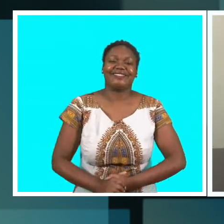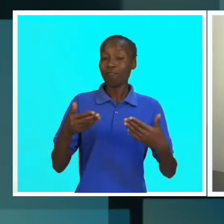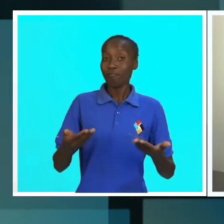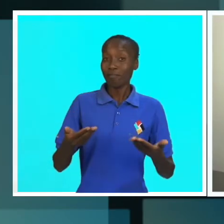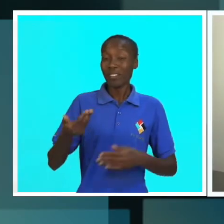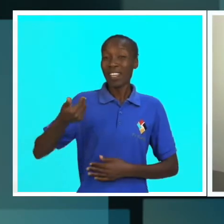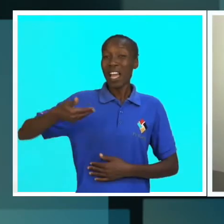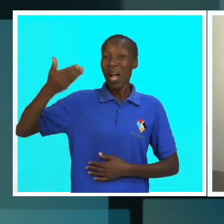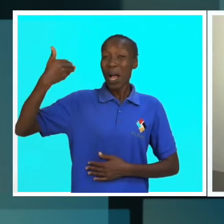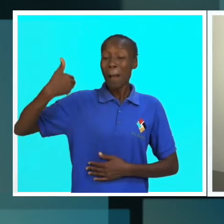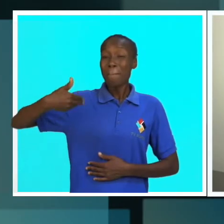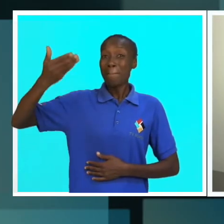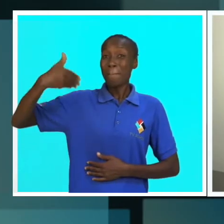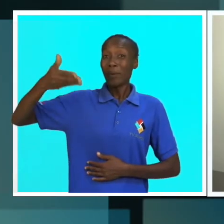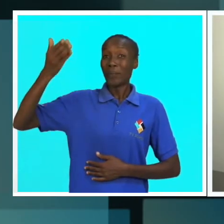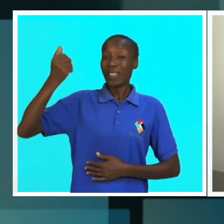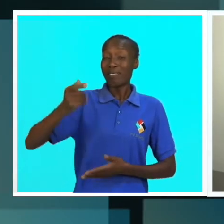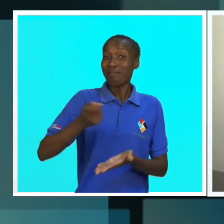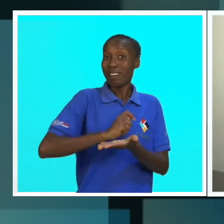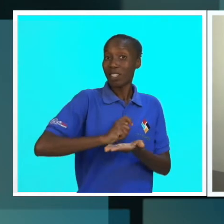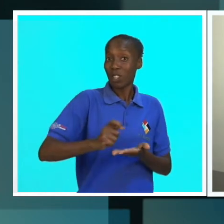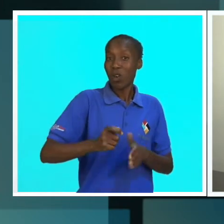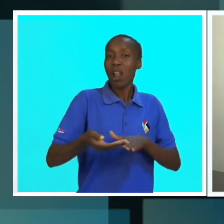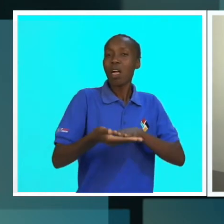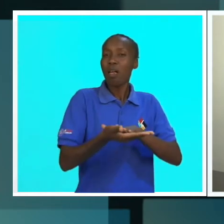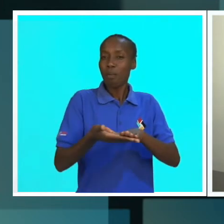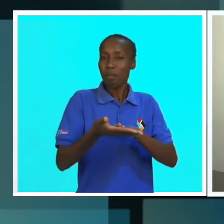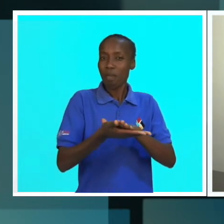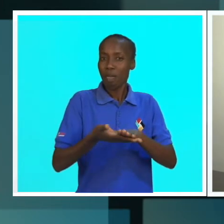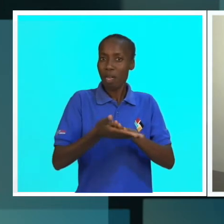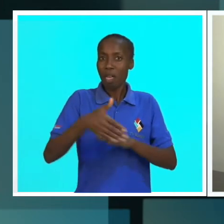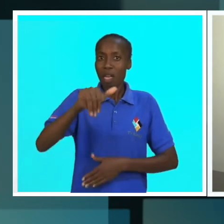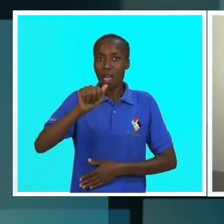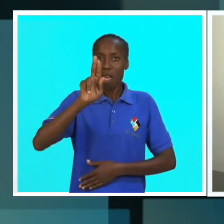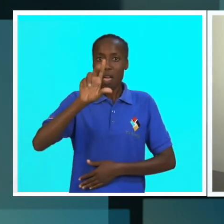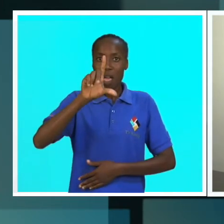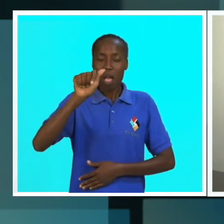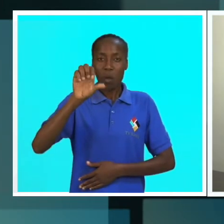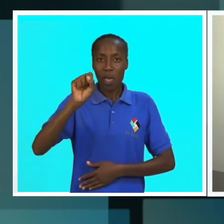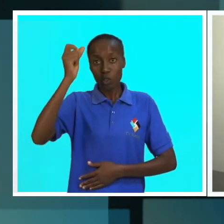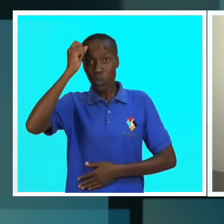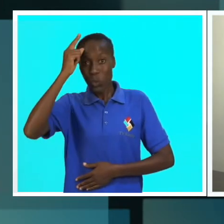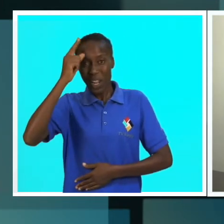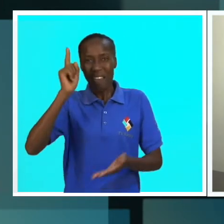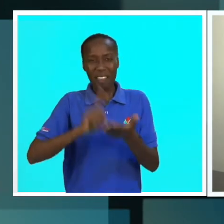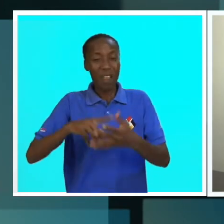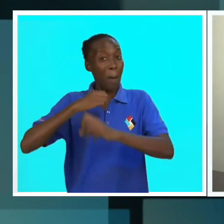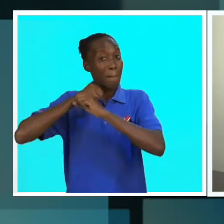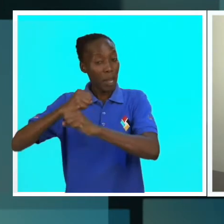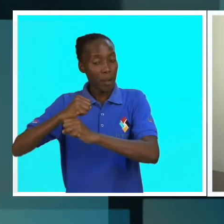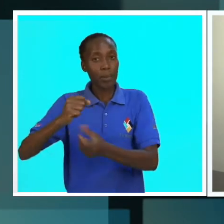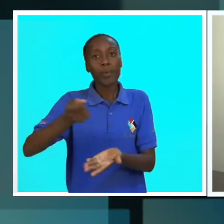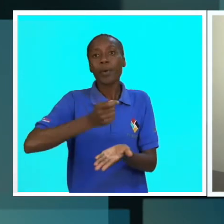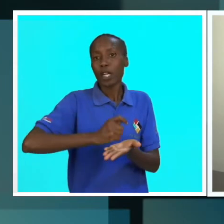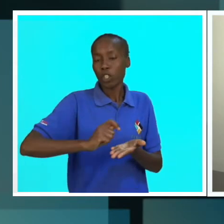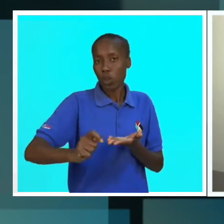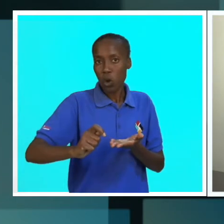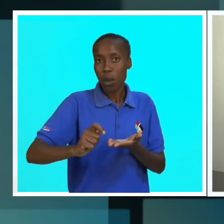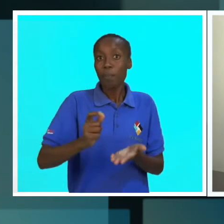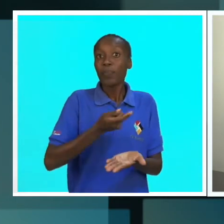No nosso tempo de escola primária, as aulas culturais eram obrigatórias na escola.